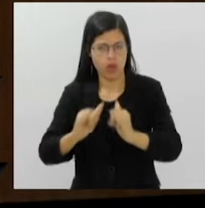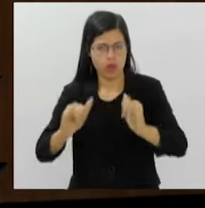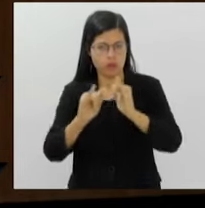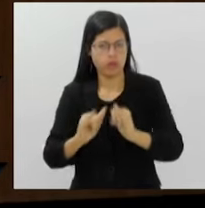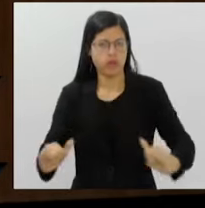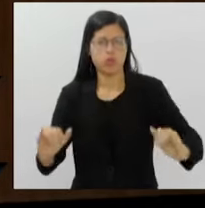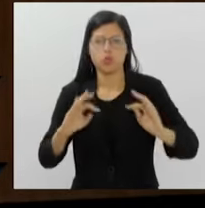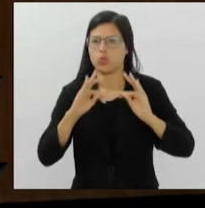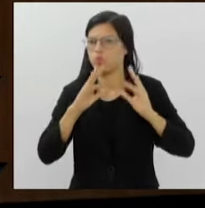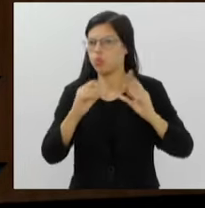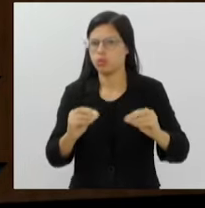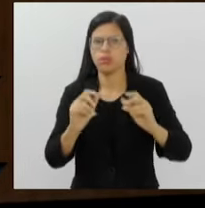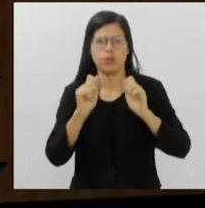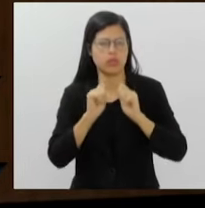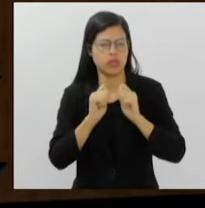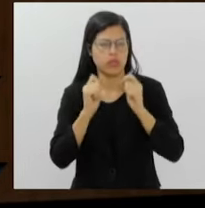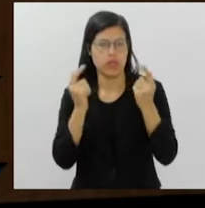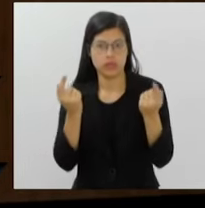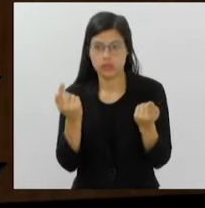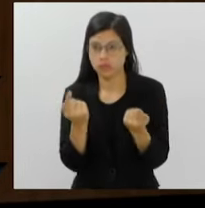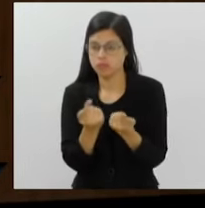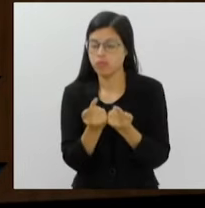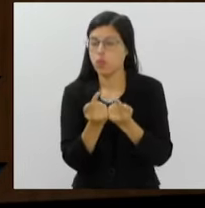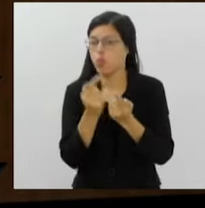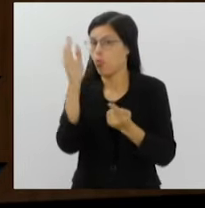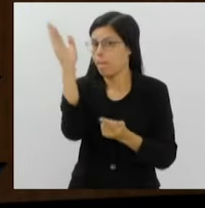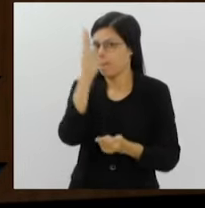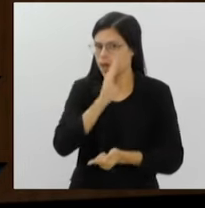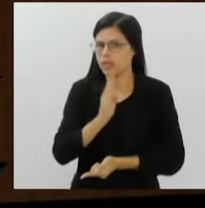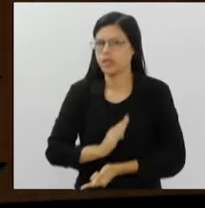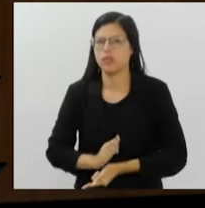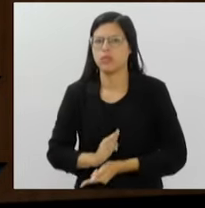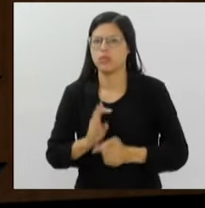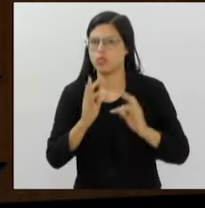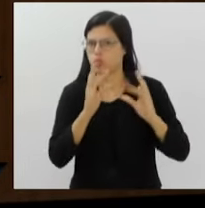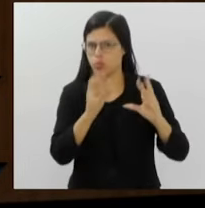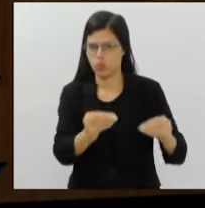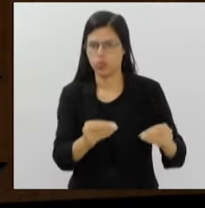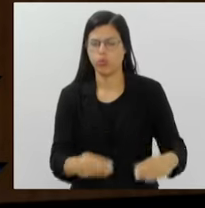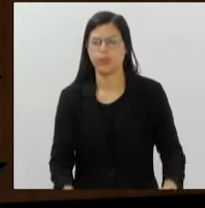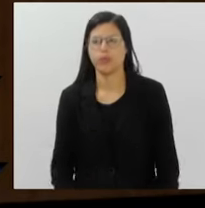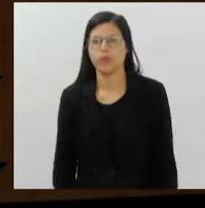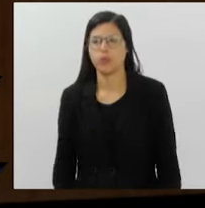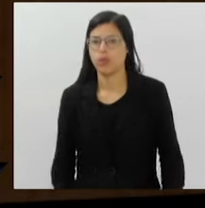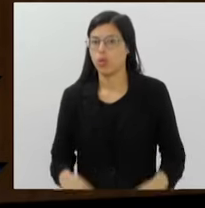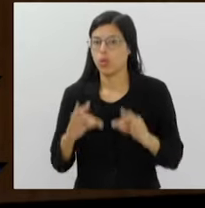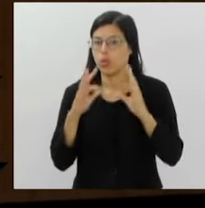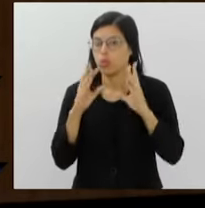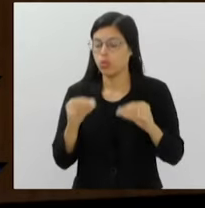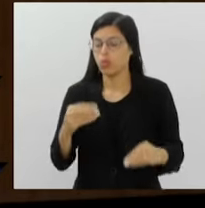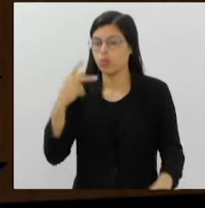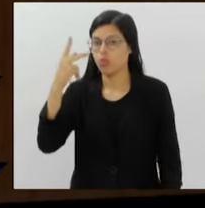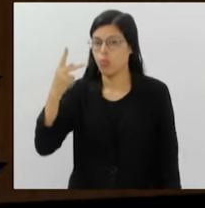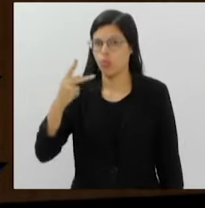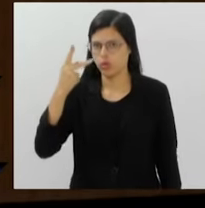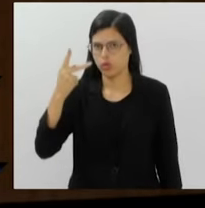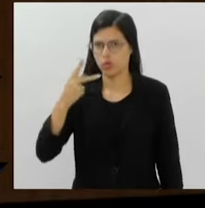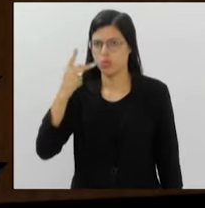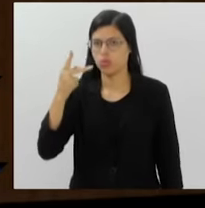outras assembleias legislativas do Brasil inteiro, para todos os políticos do Brasil